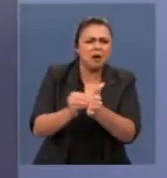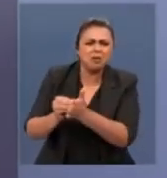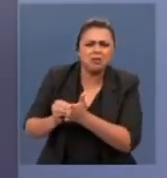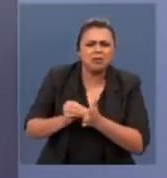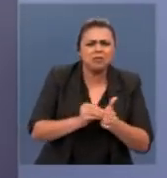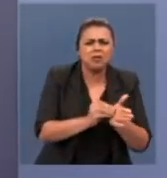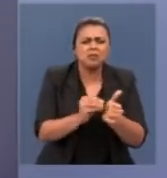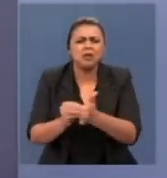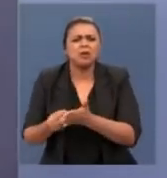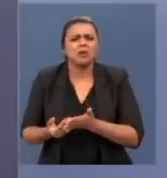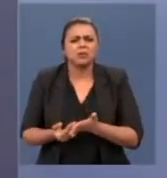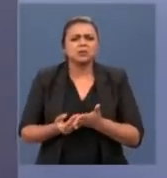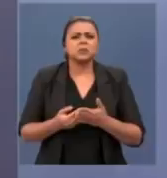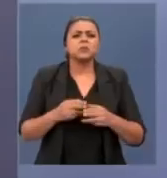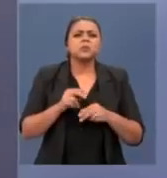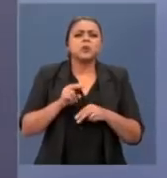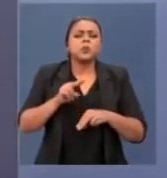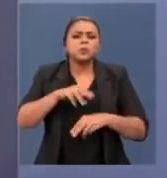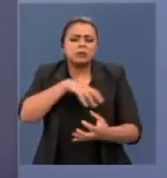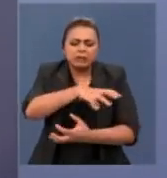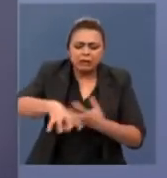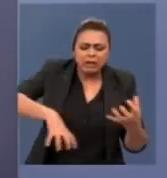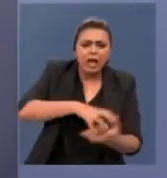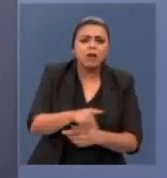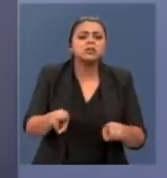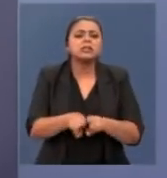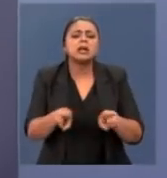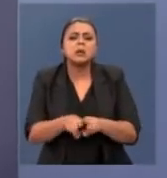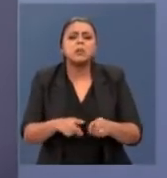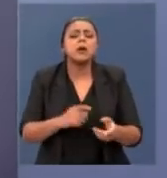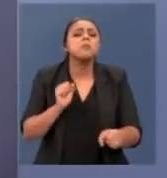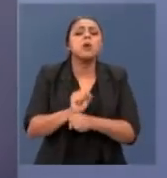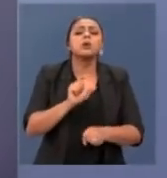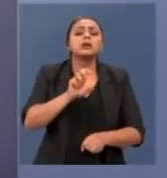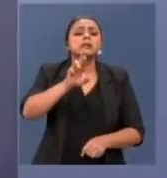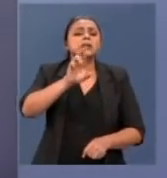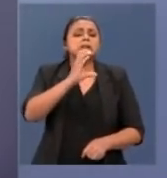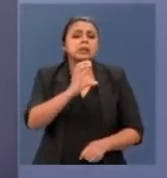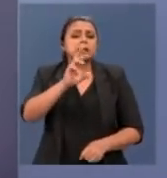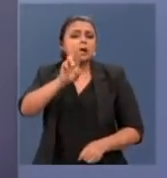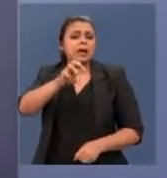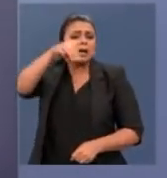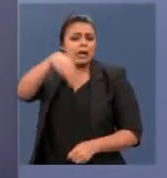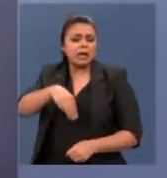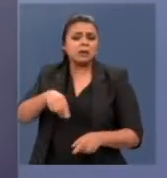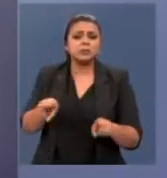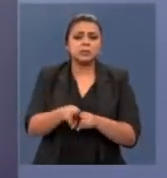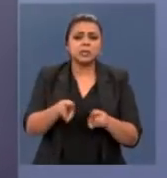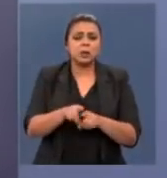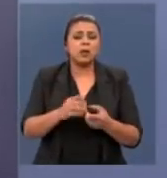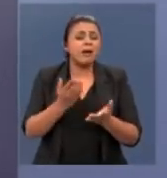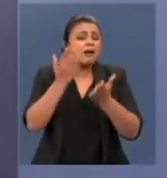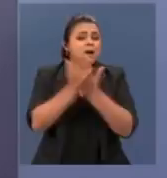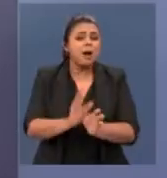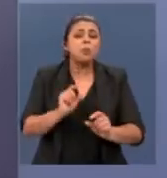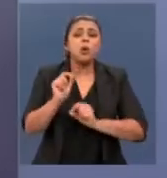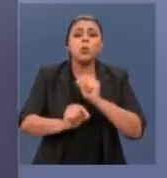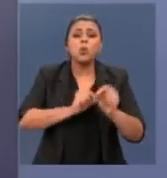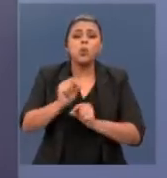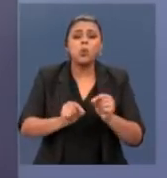paralisações inclusive com o crm em menos de um mês acabar esse negócio de judicialização